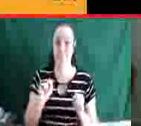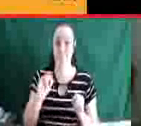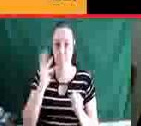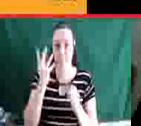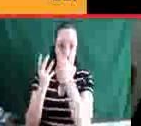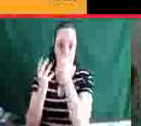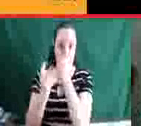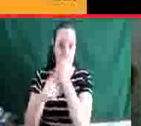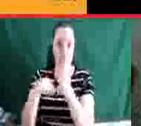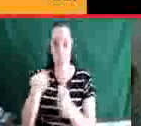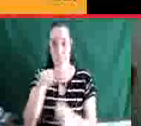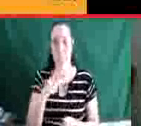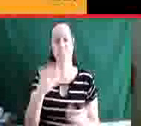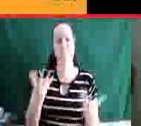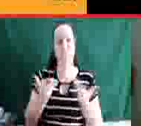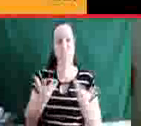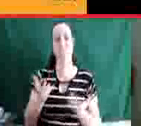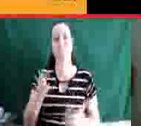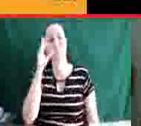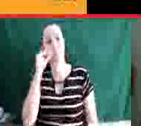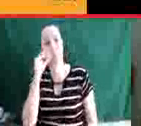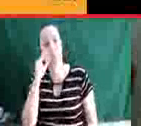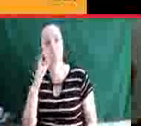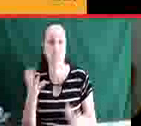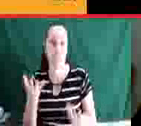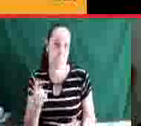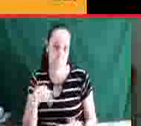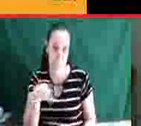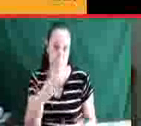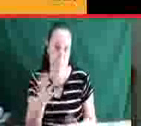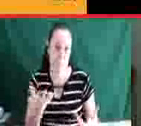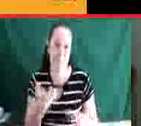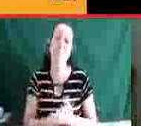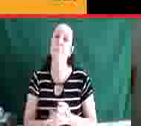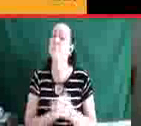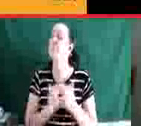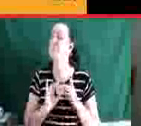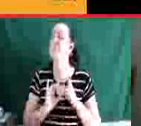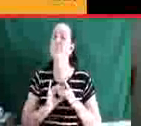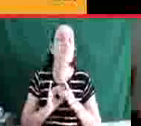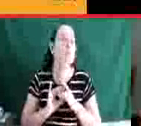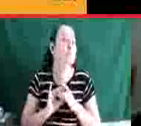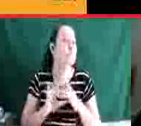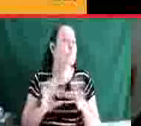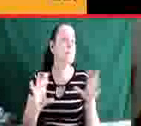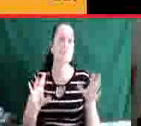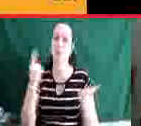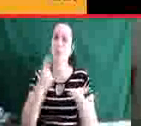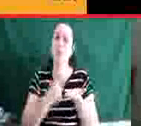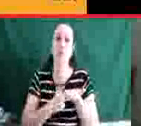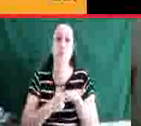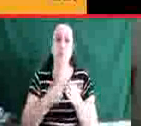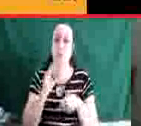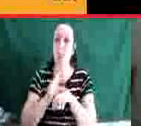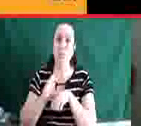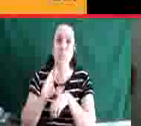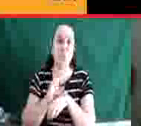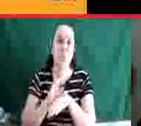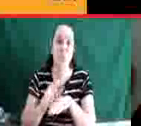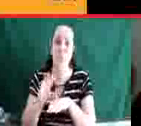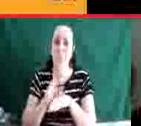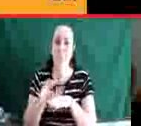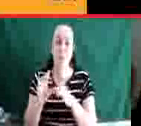autoritativo. Os computadores dos usuários utilizam um componente chamado Resolver, que consulta um servidor chamado de recursivo,